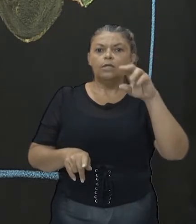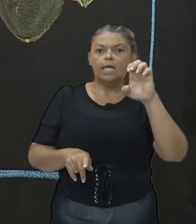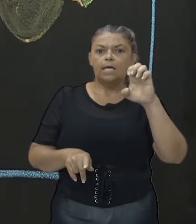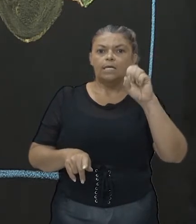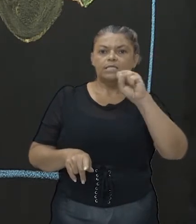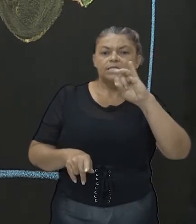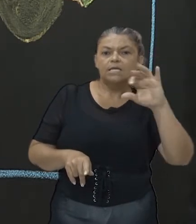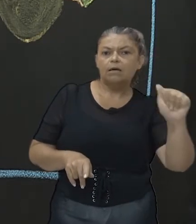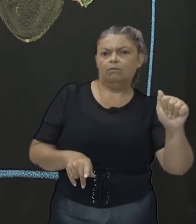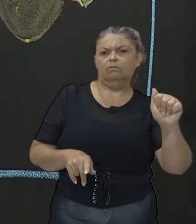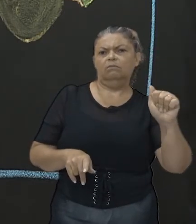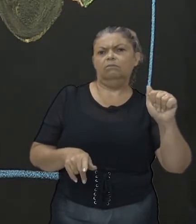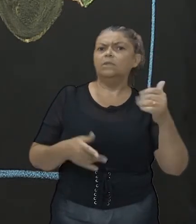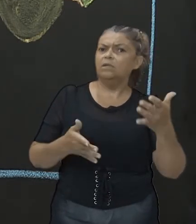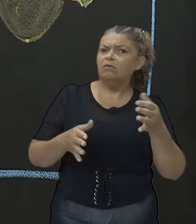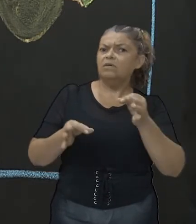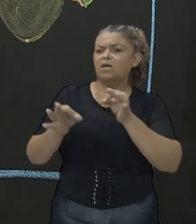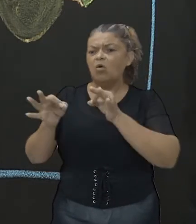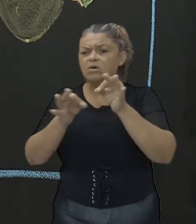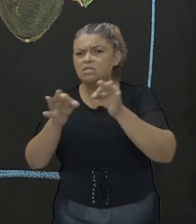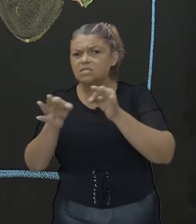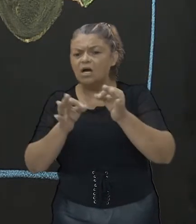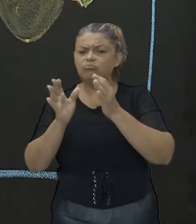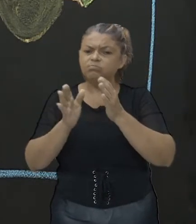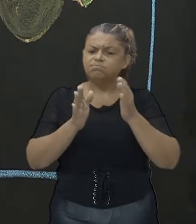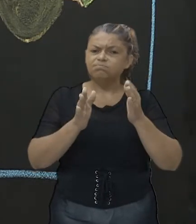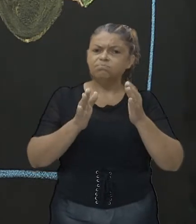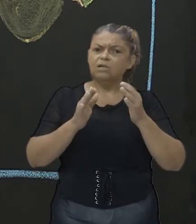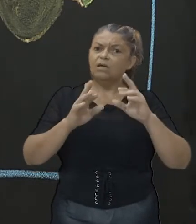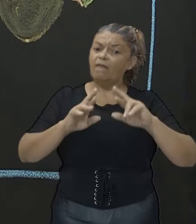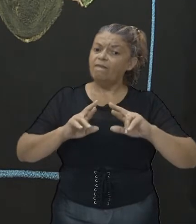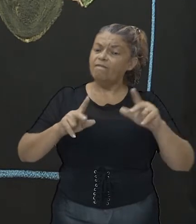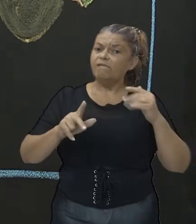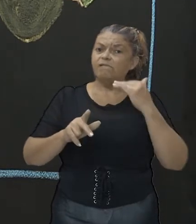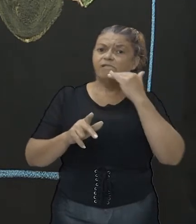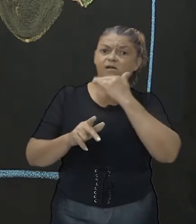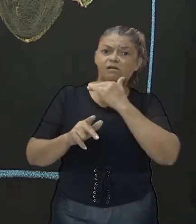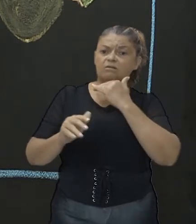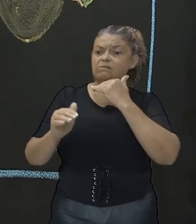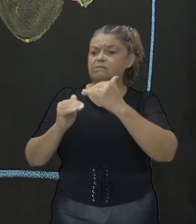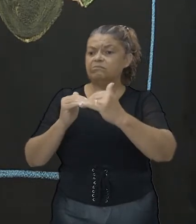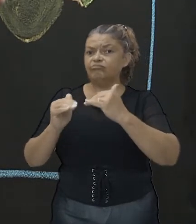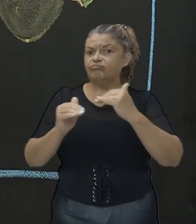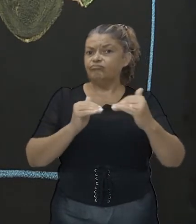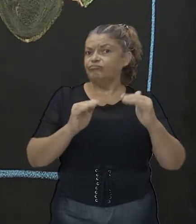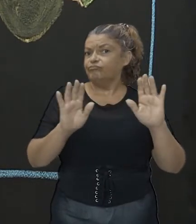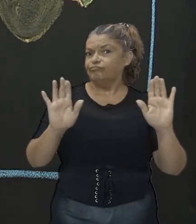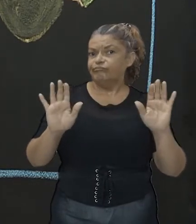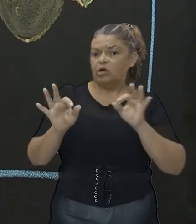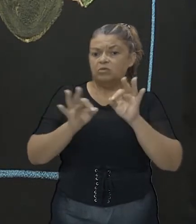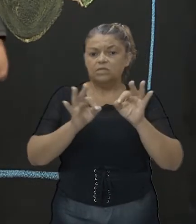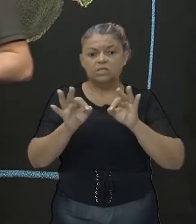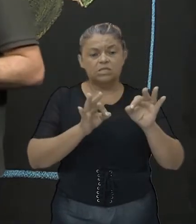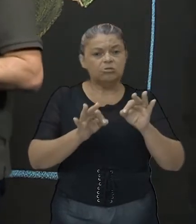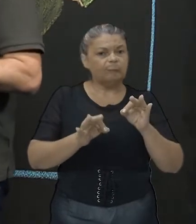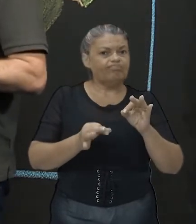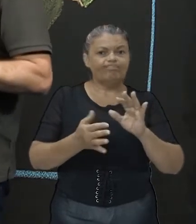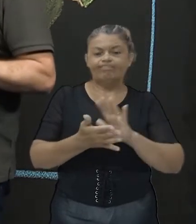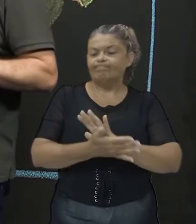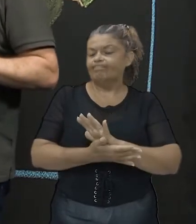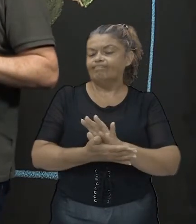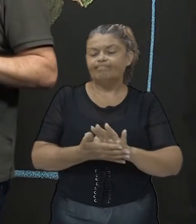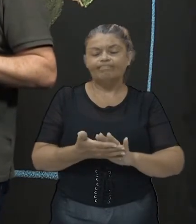bastante organizadas, vão ser bastante aí, desiguais nesse processo de organização populacional